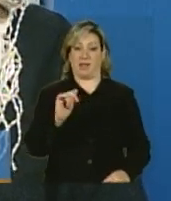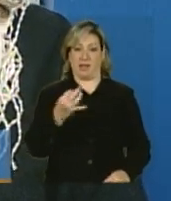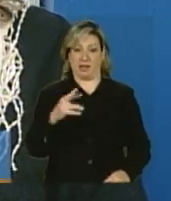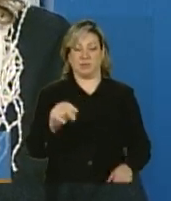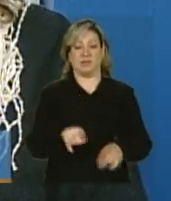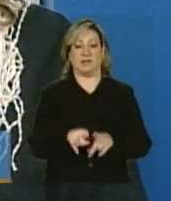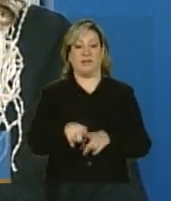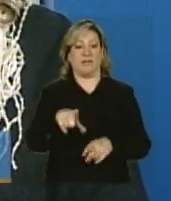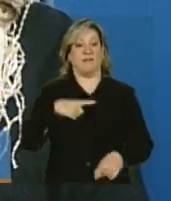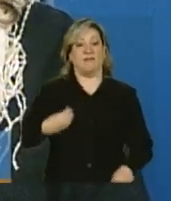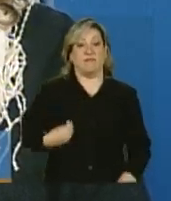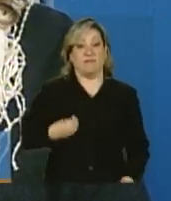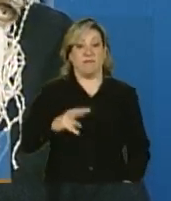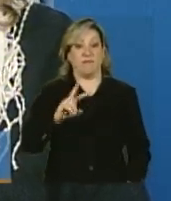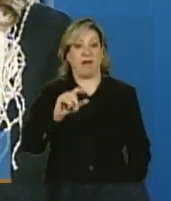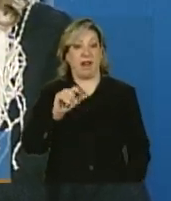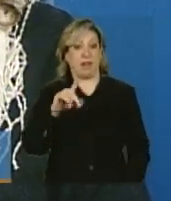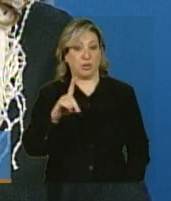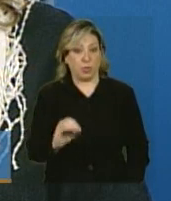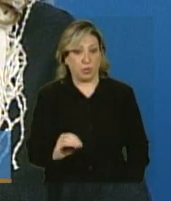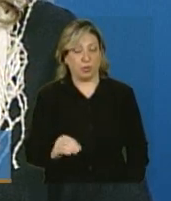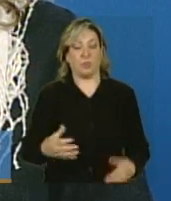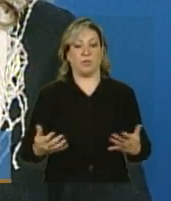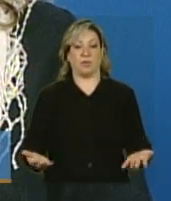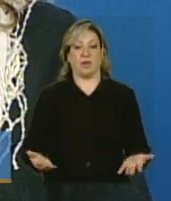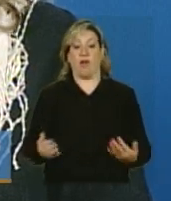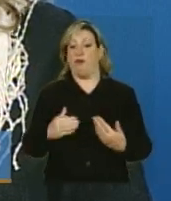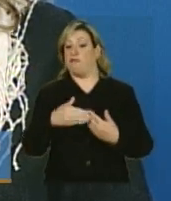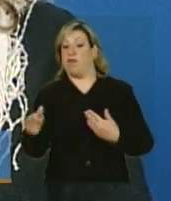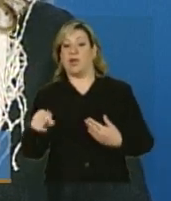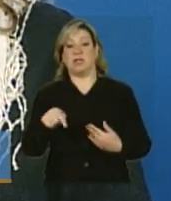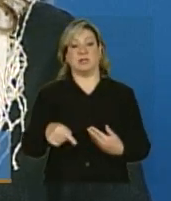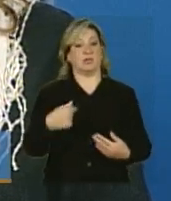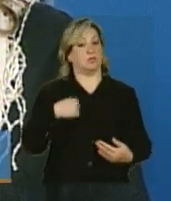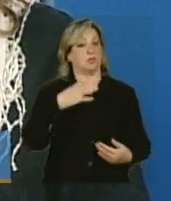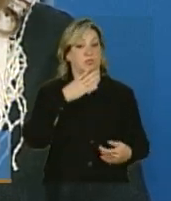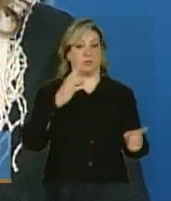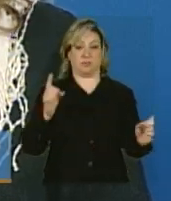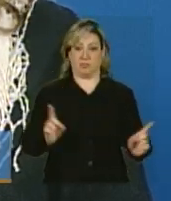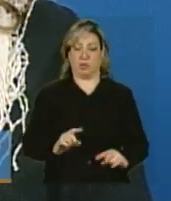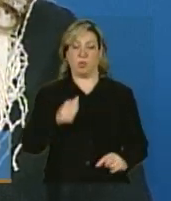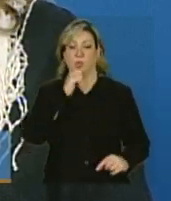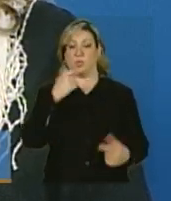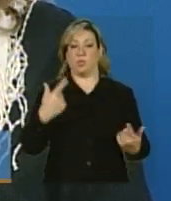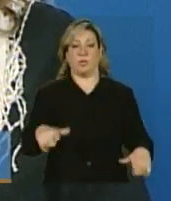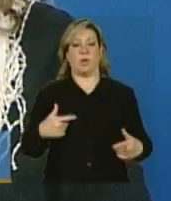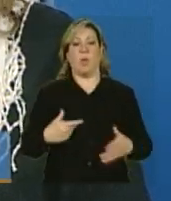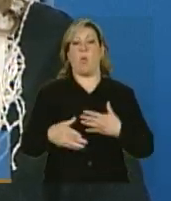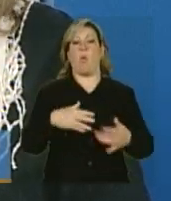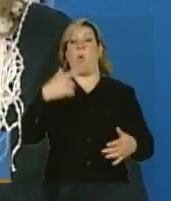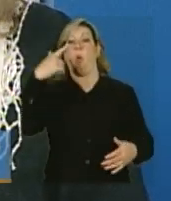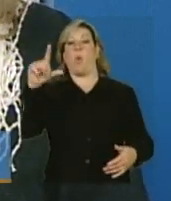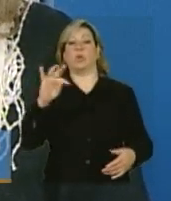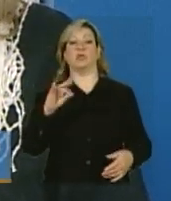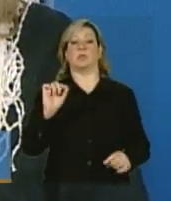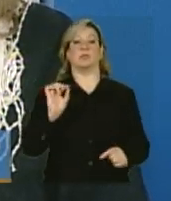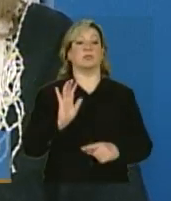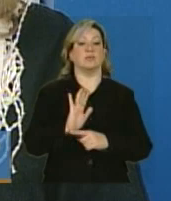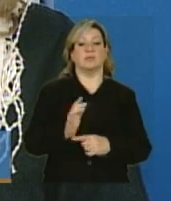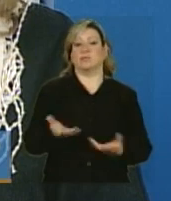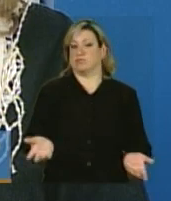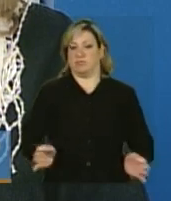cadastros válidos. Fora isso, não tenho conhecimento, não existem ainda qualquer outro tipo de